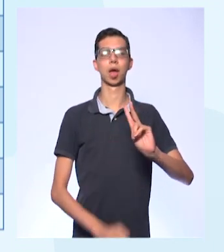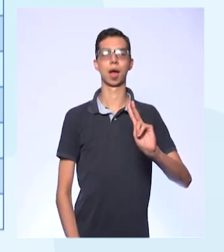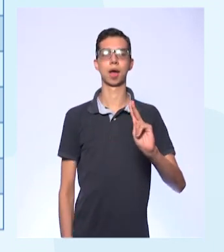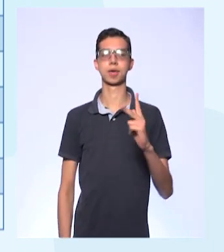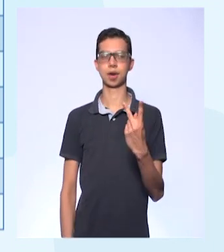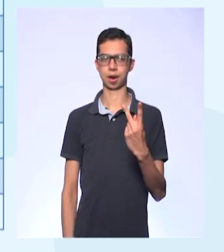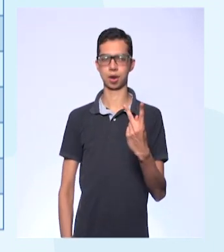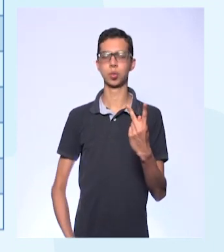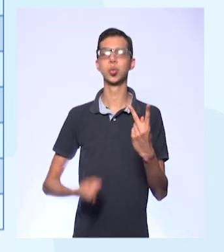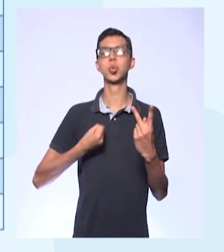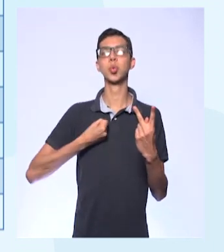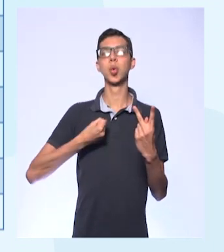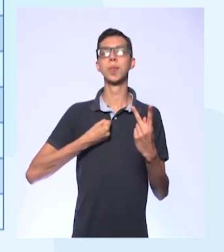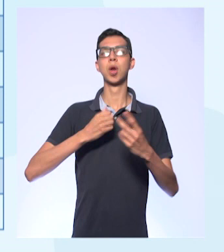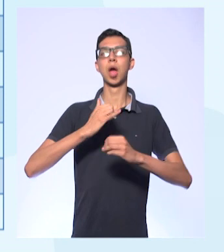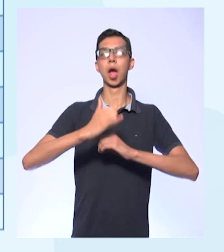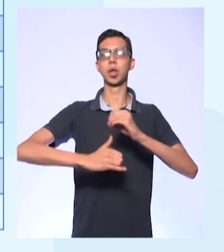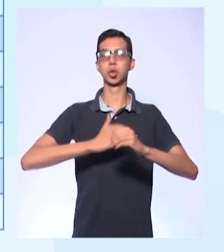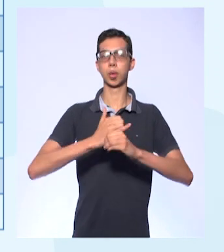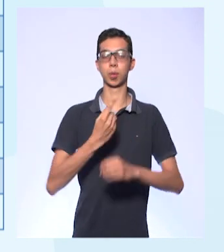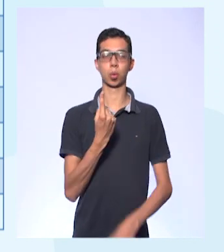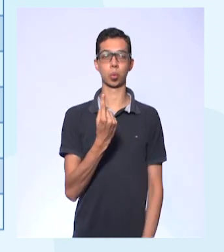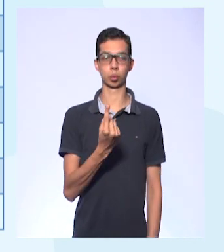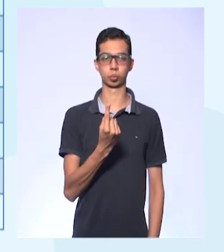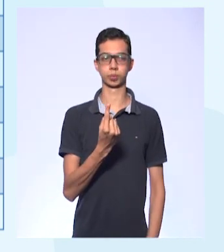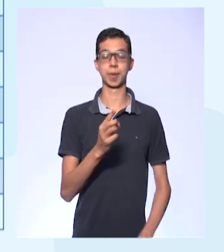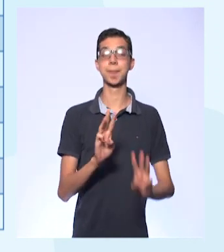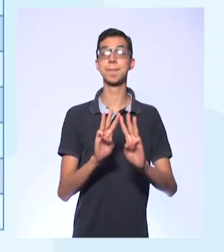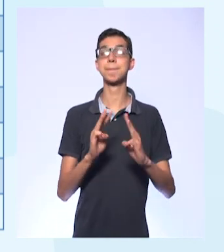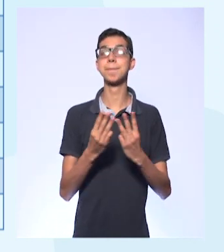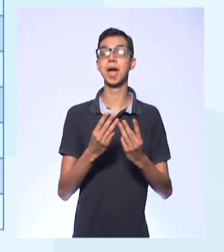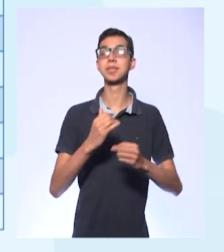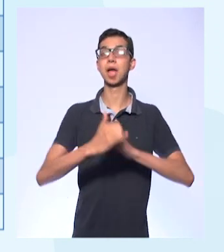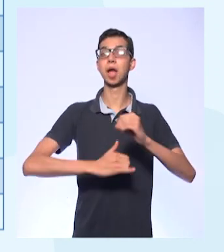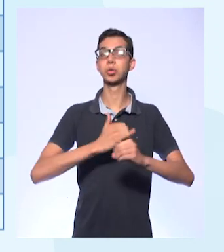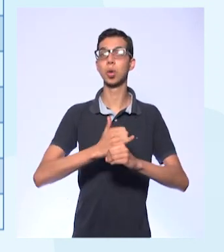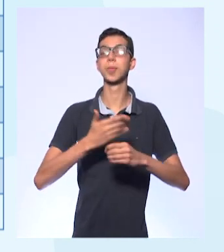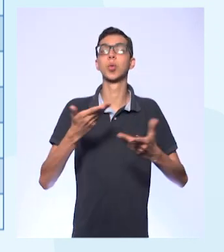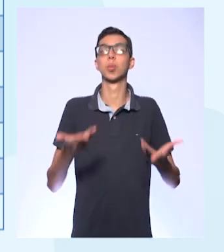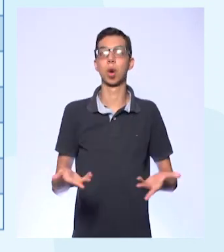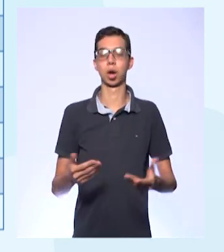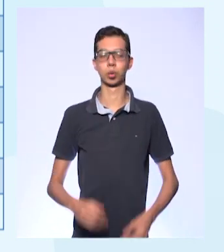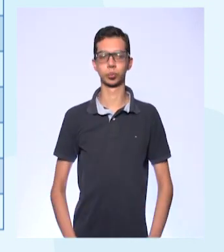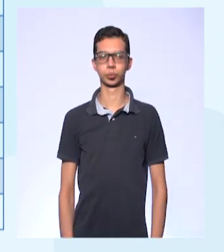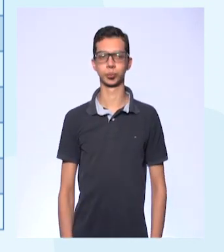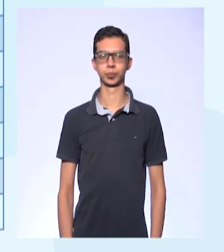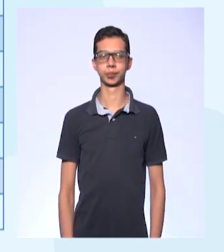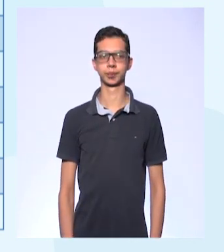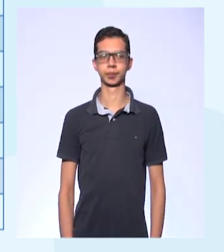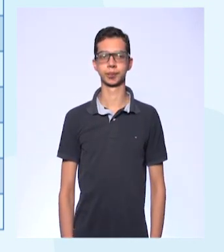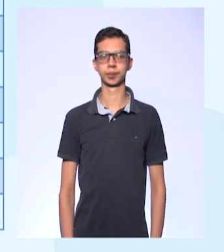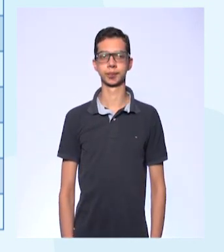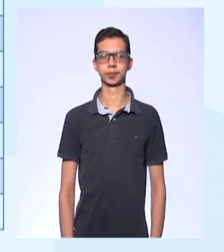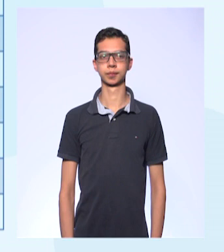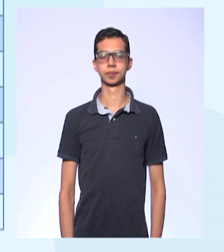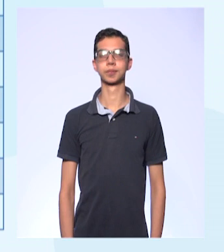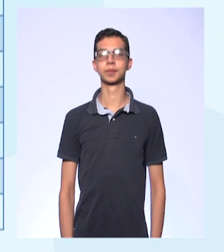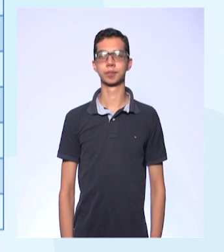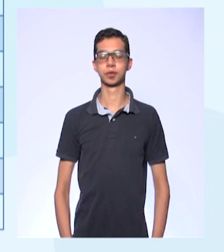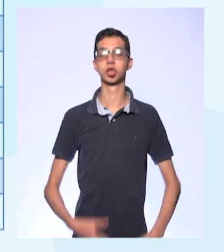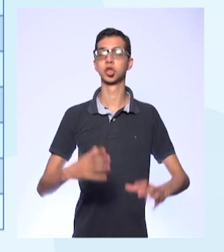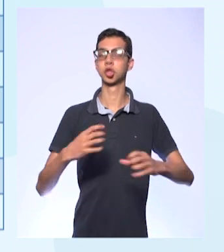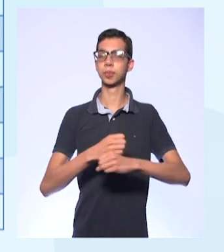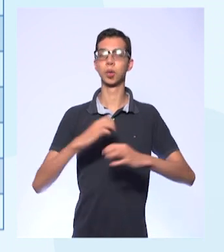dele é 1, né? E a massa atômica dele, que foi a somatória, feita uma média ponderada de